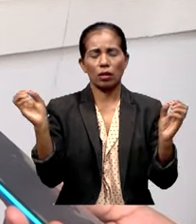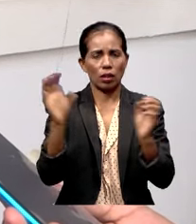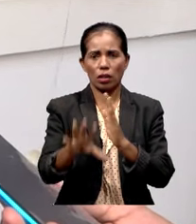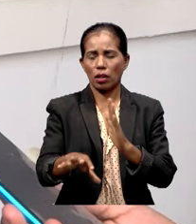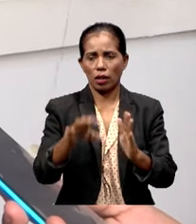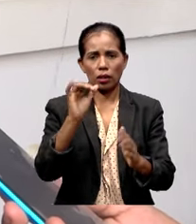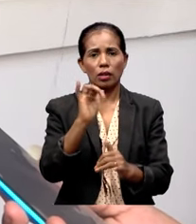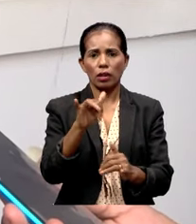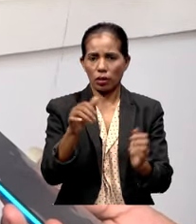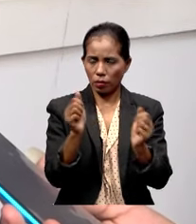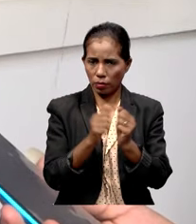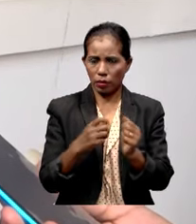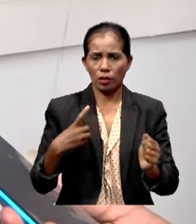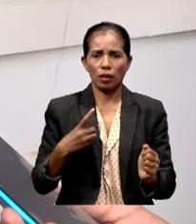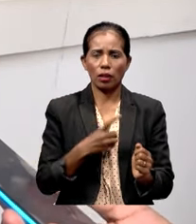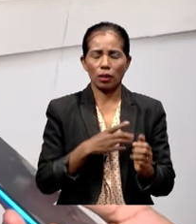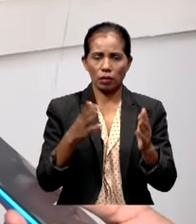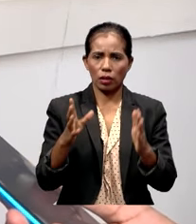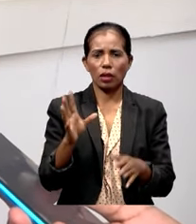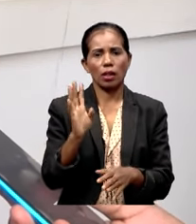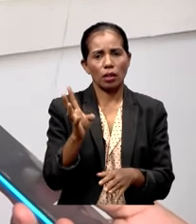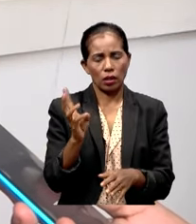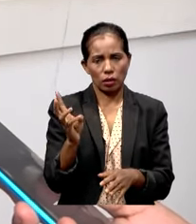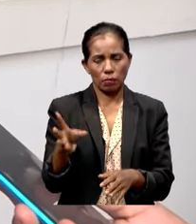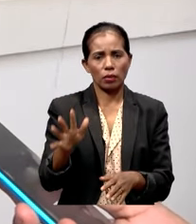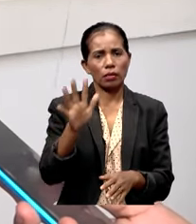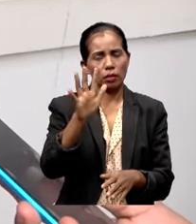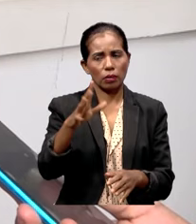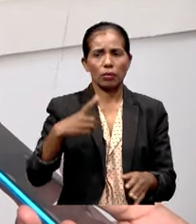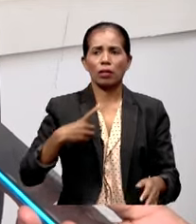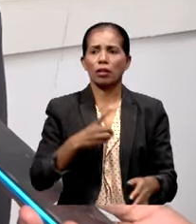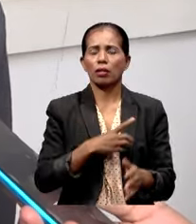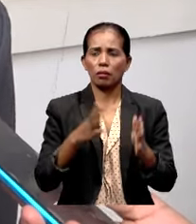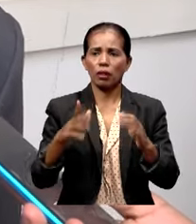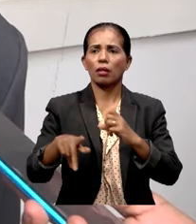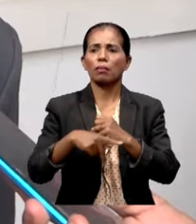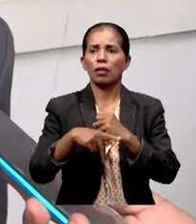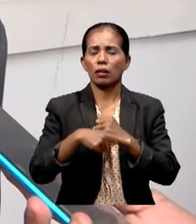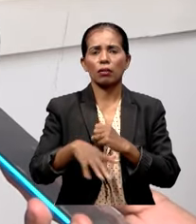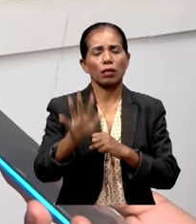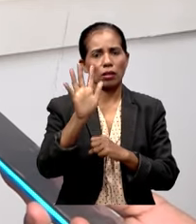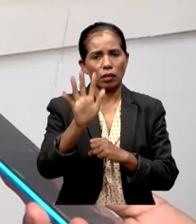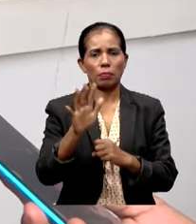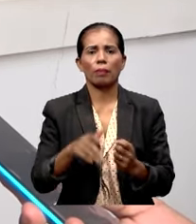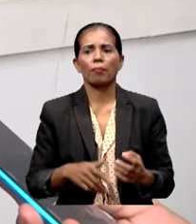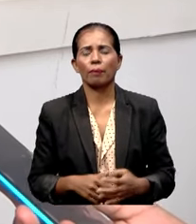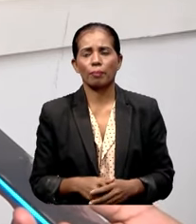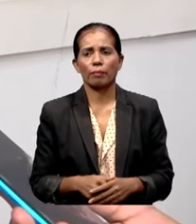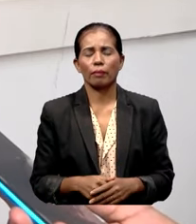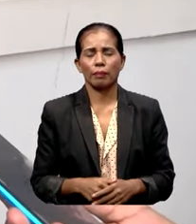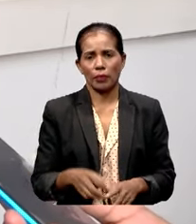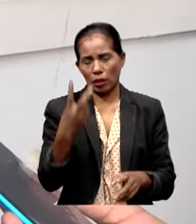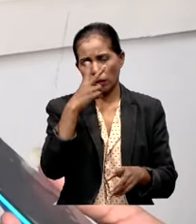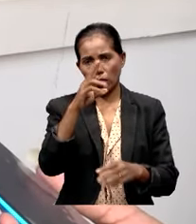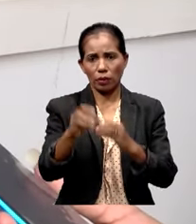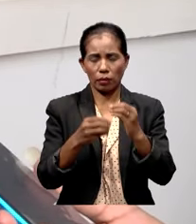consensos. Deputados e 65 pessoas, 65 deputados. Bancada e lima. Para atuar a